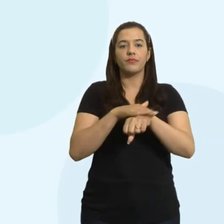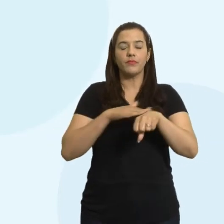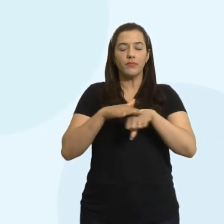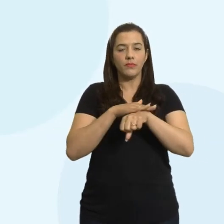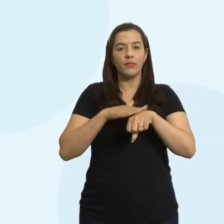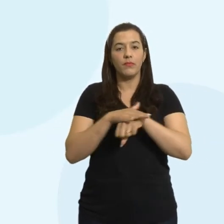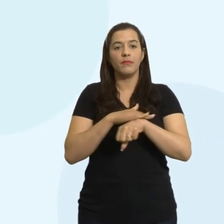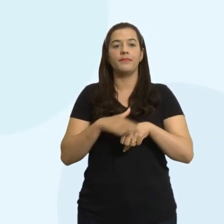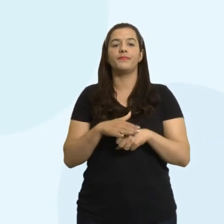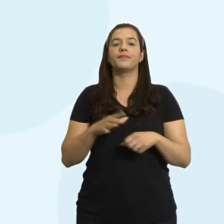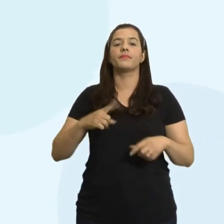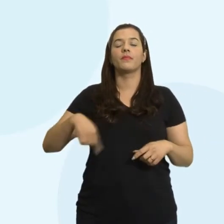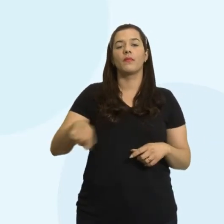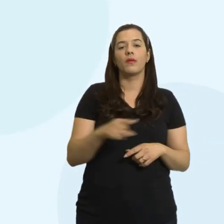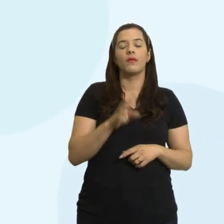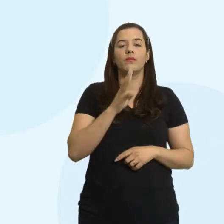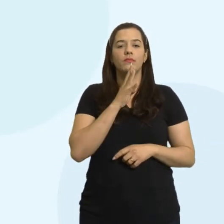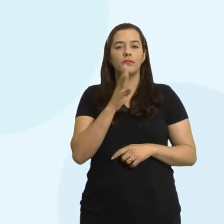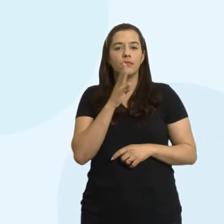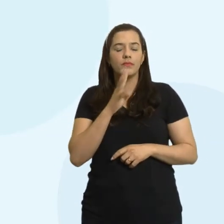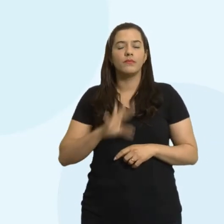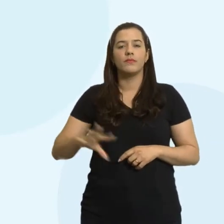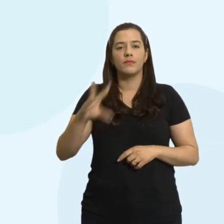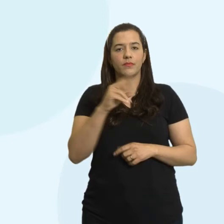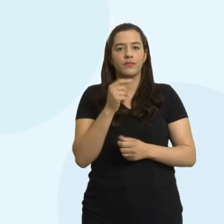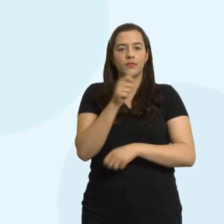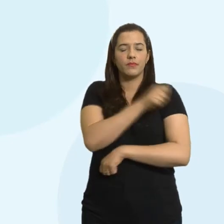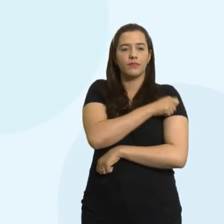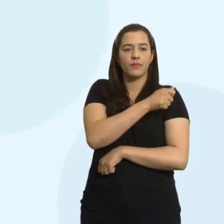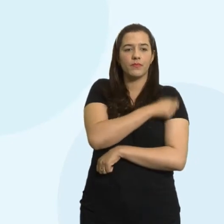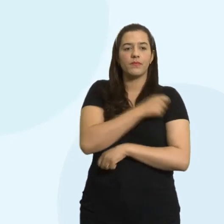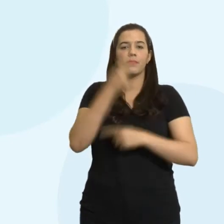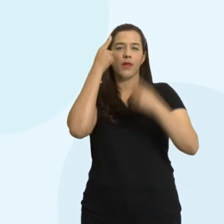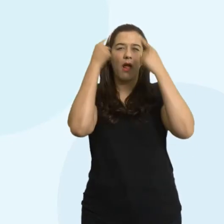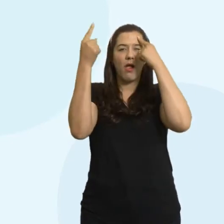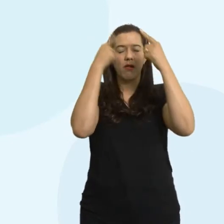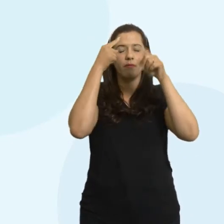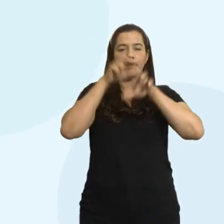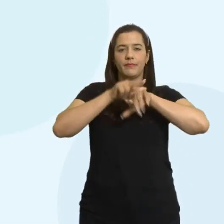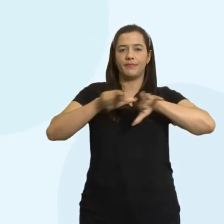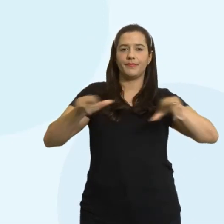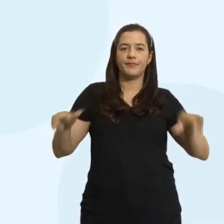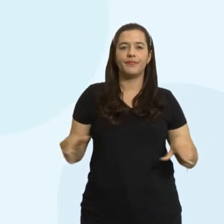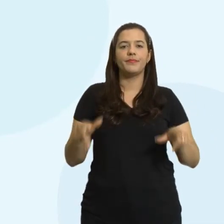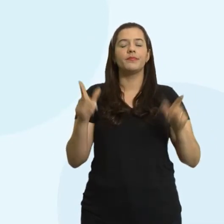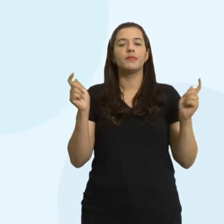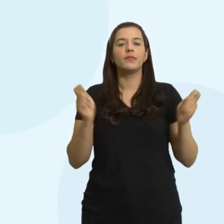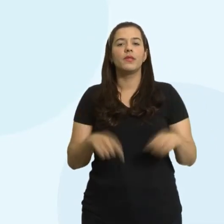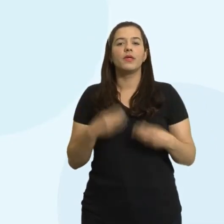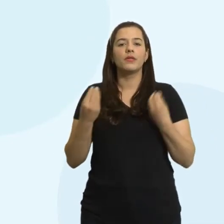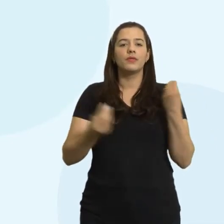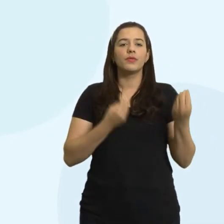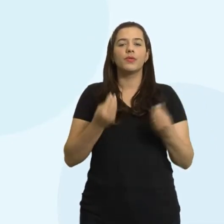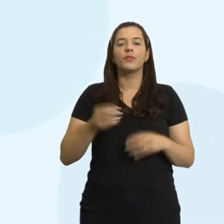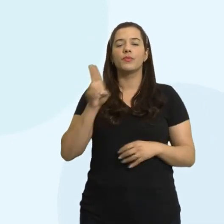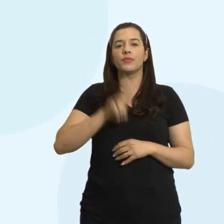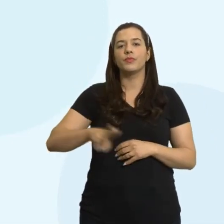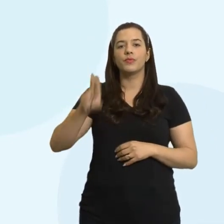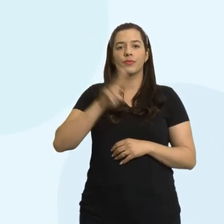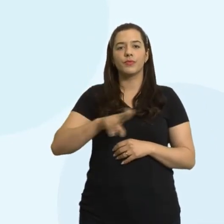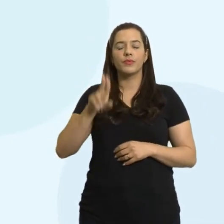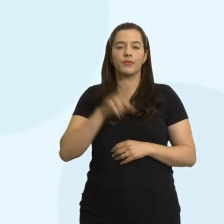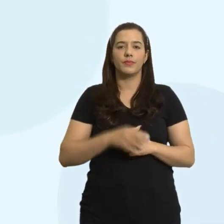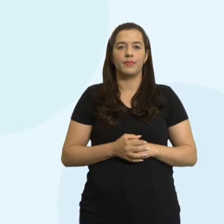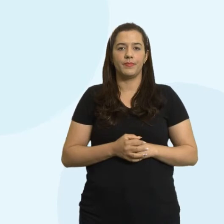levantamento do conhecimento prévio dos estudantes, uma chuva de ideias, né, sobre as formas de utilização da